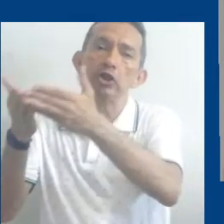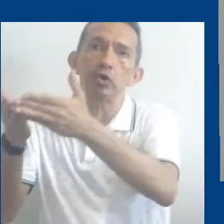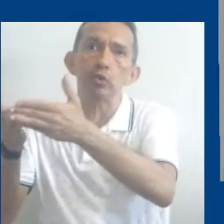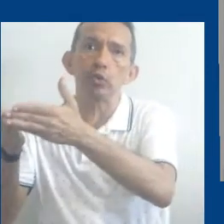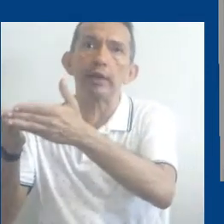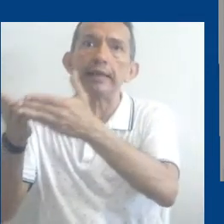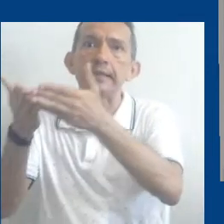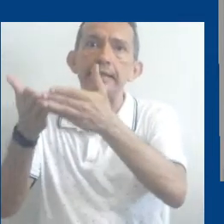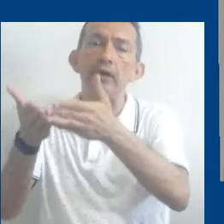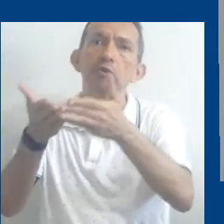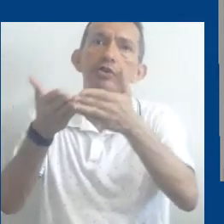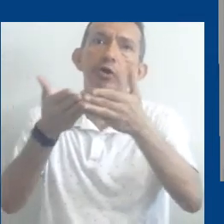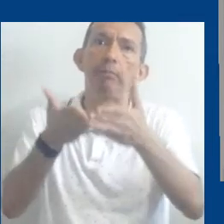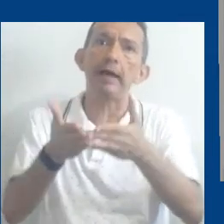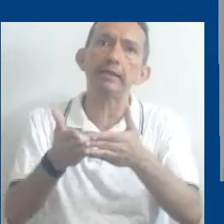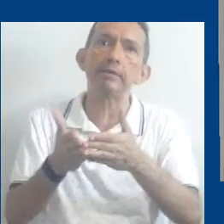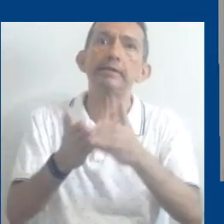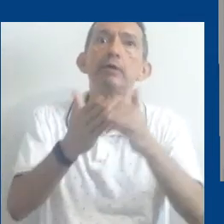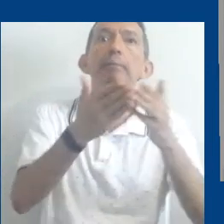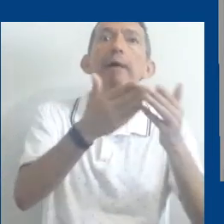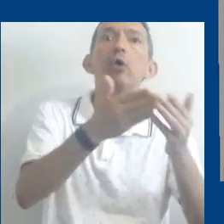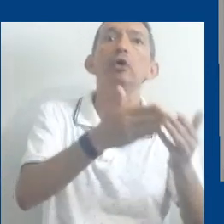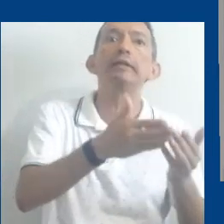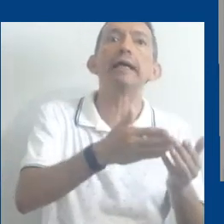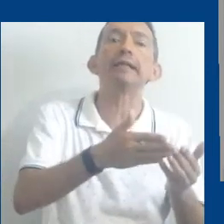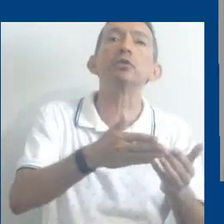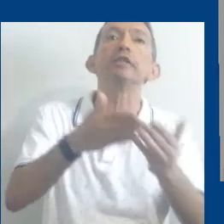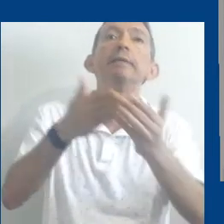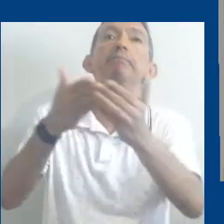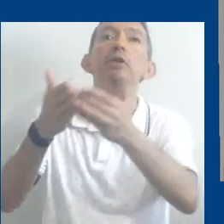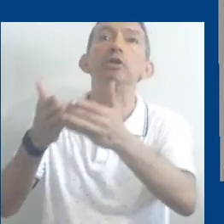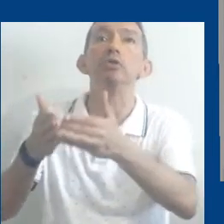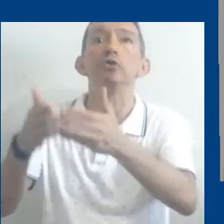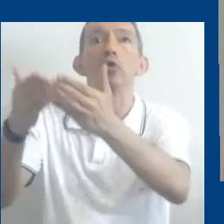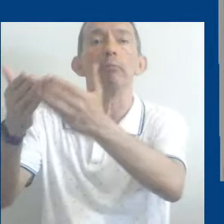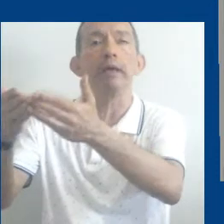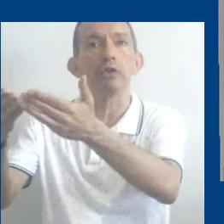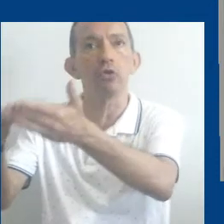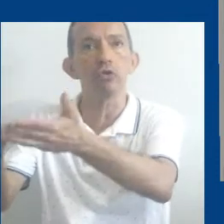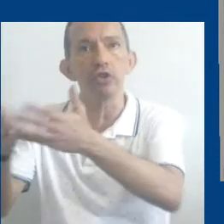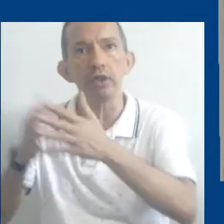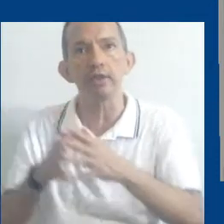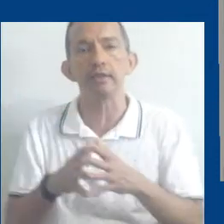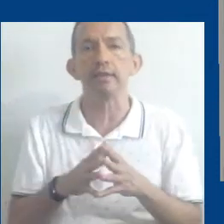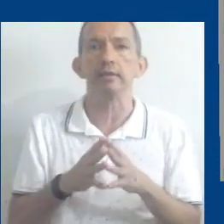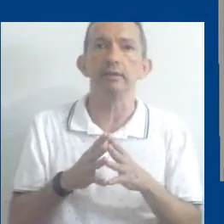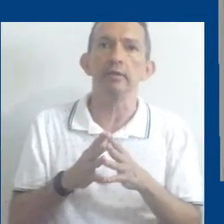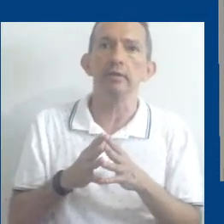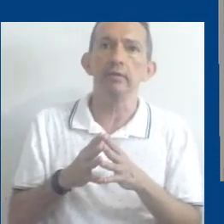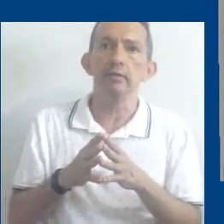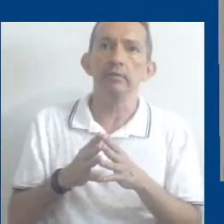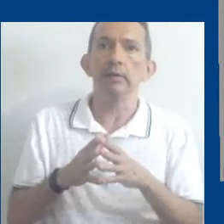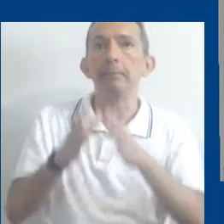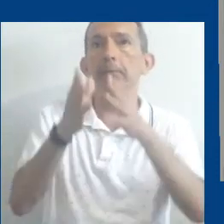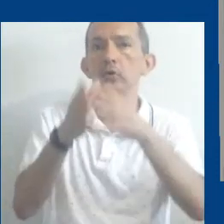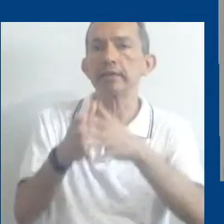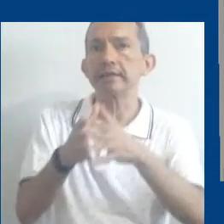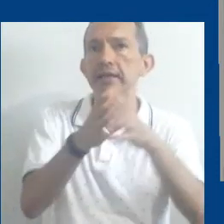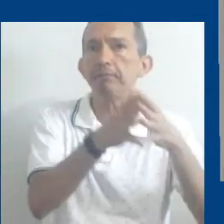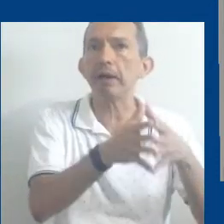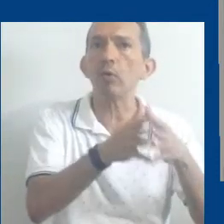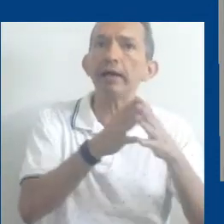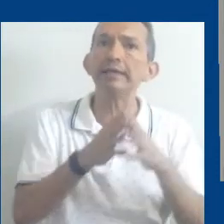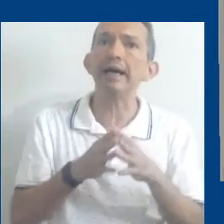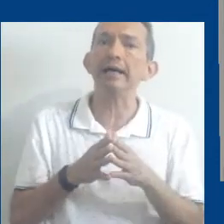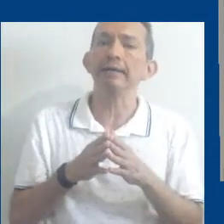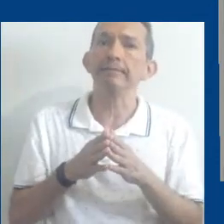Em que estrutura da célula do citoplasma são empacotadas os lipídios no complexo golgiense? Que bolsa